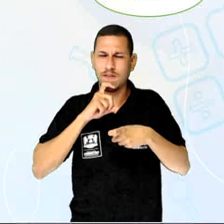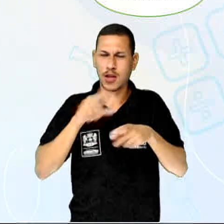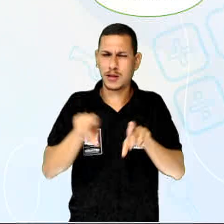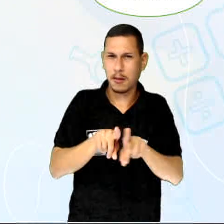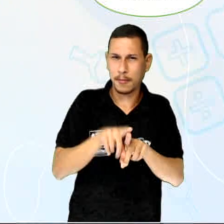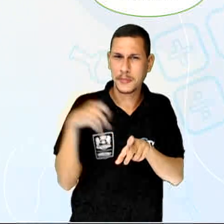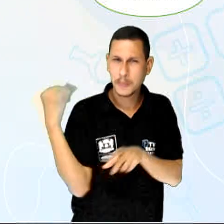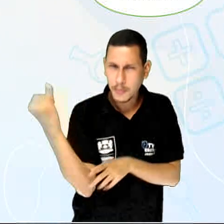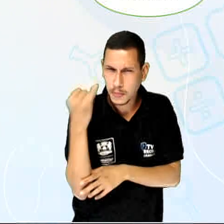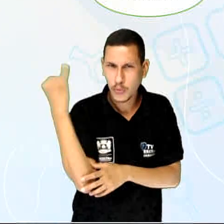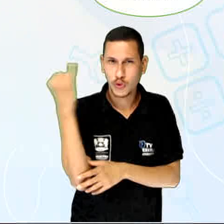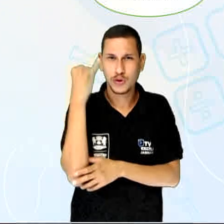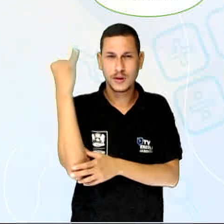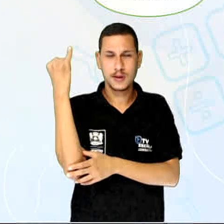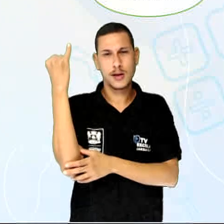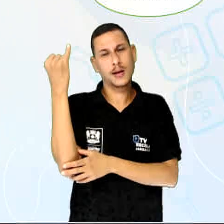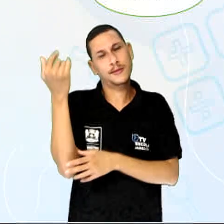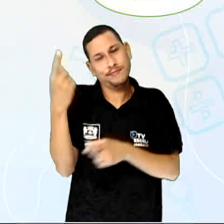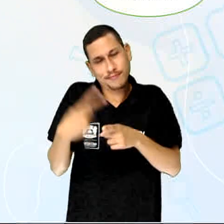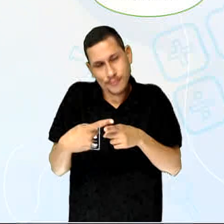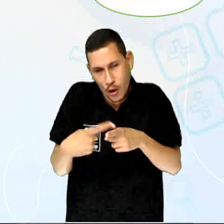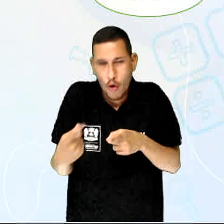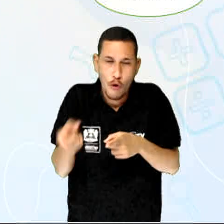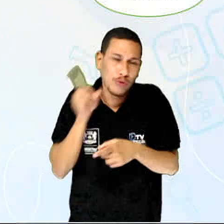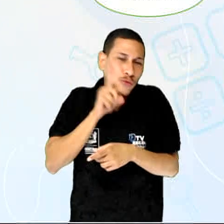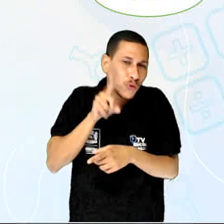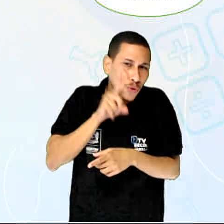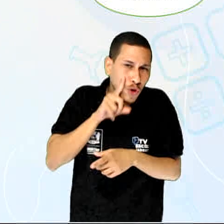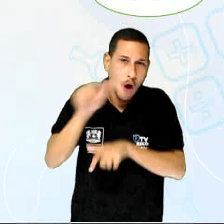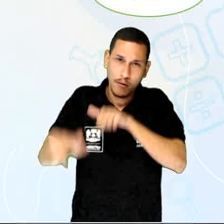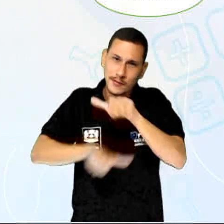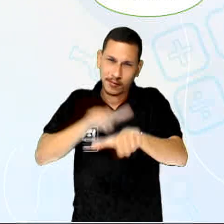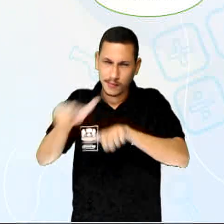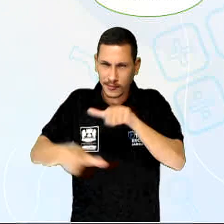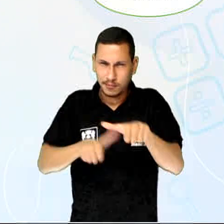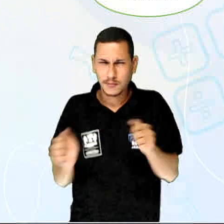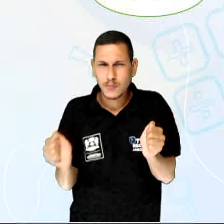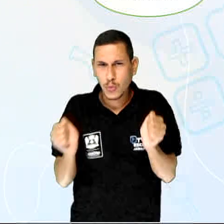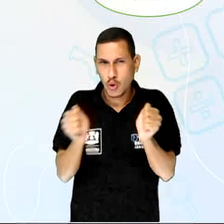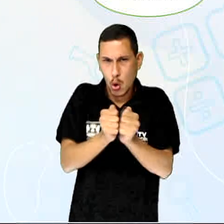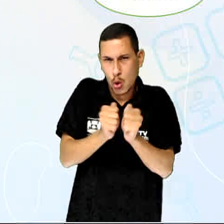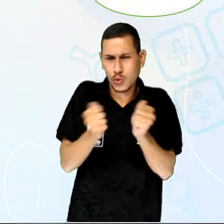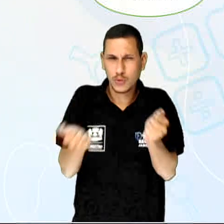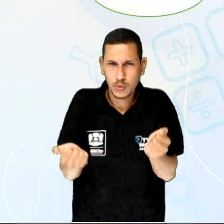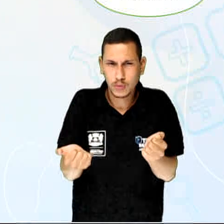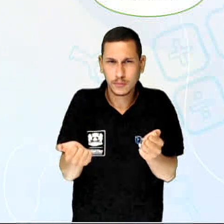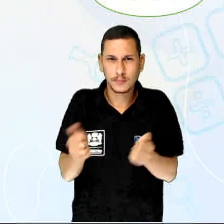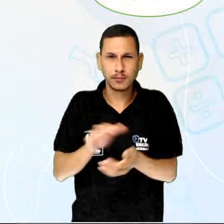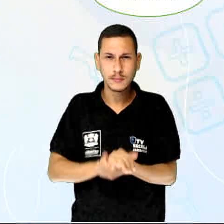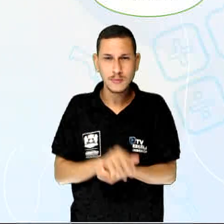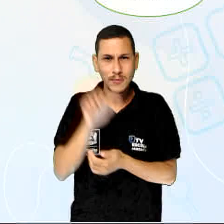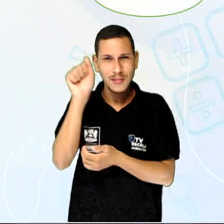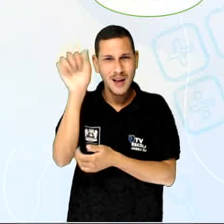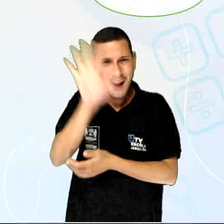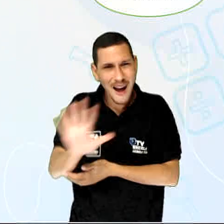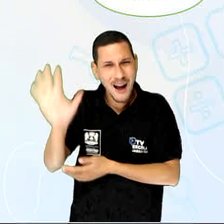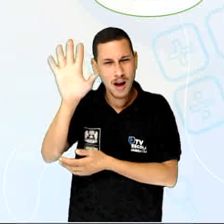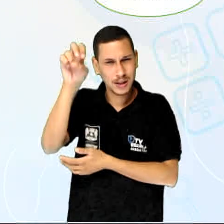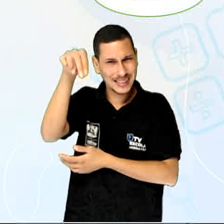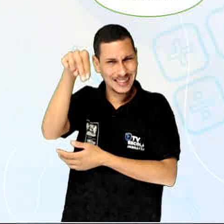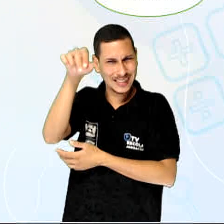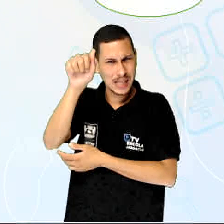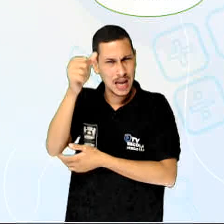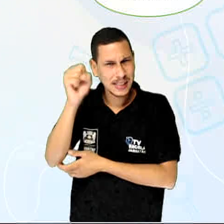muito importante e não é à toa que os Estados Unidos se tornaram, junto com a sua agência espacial, a NASA,